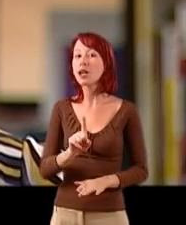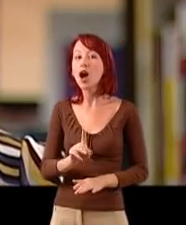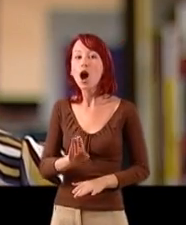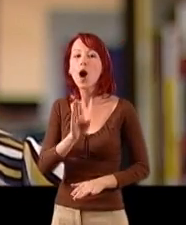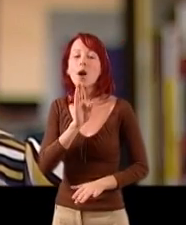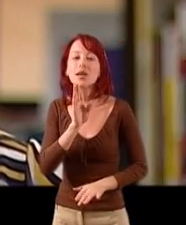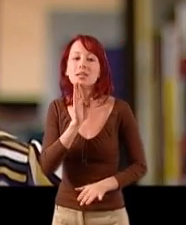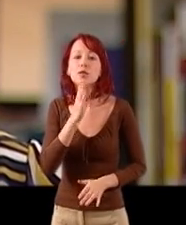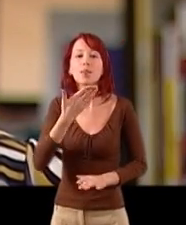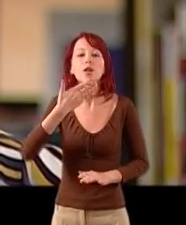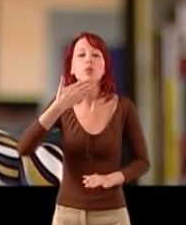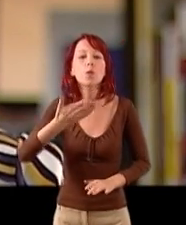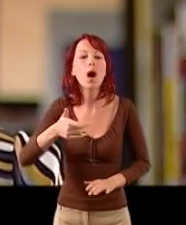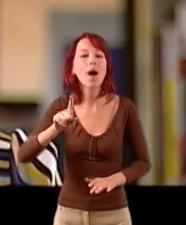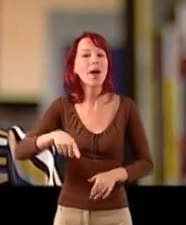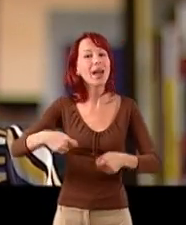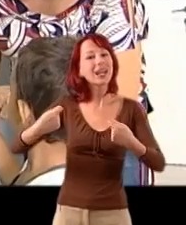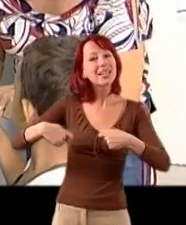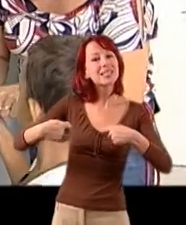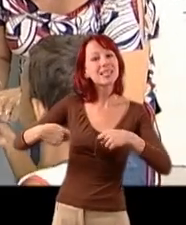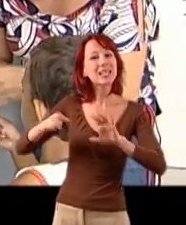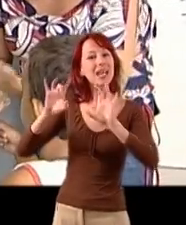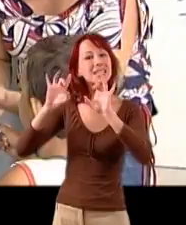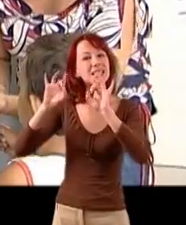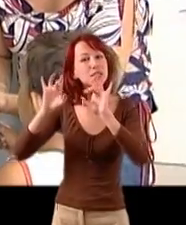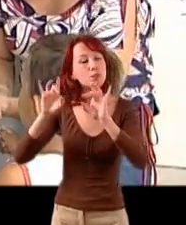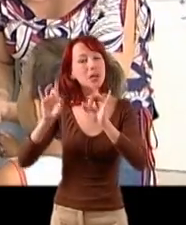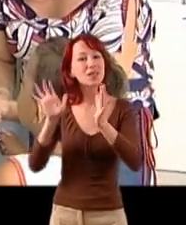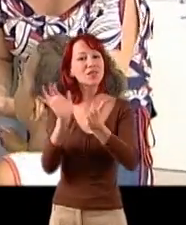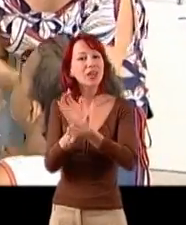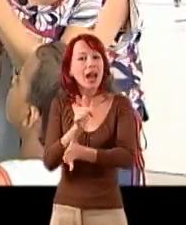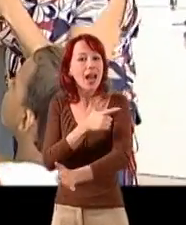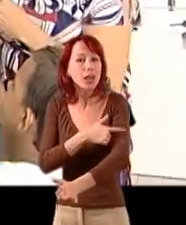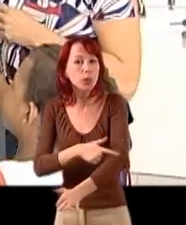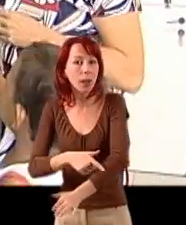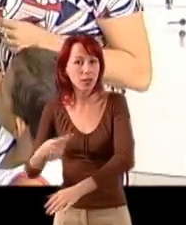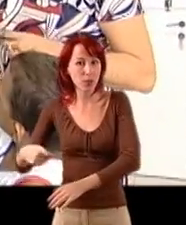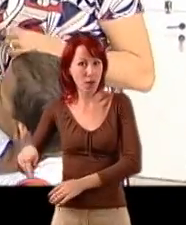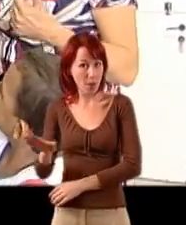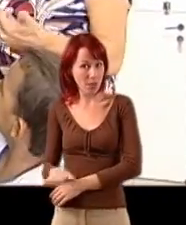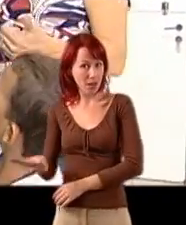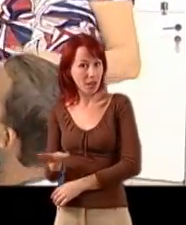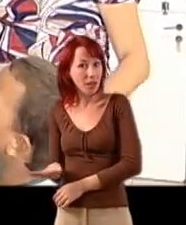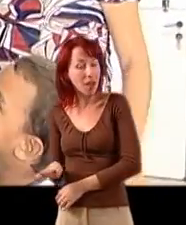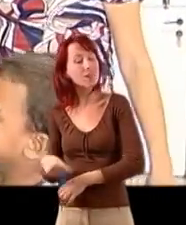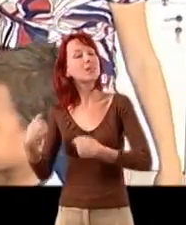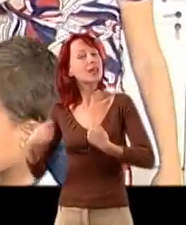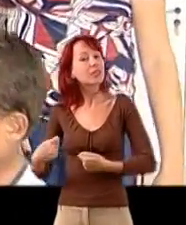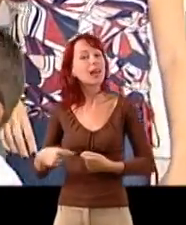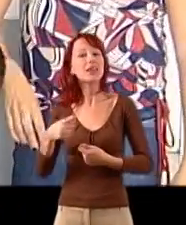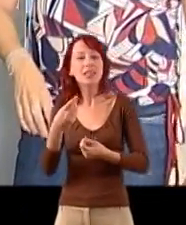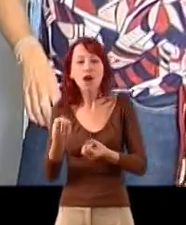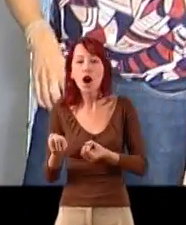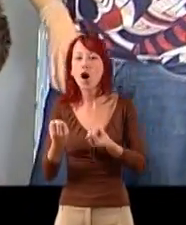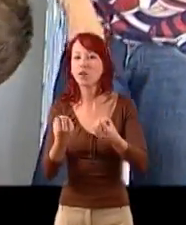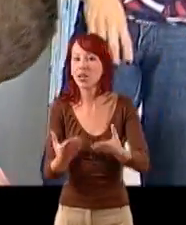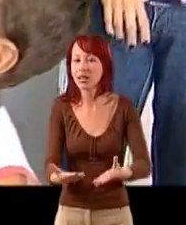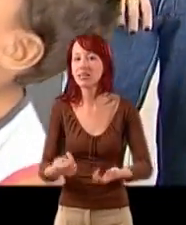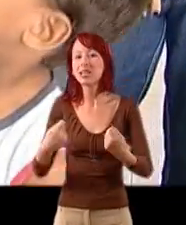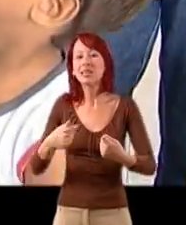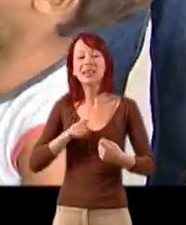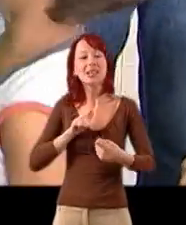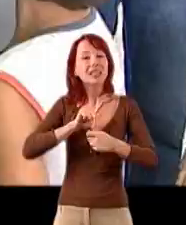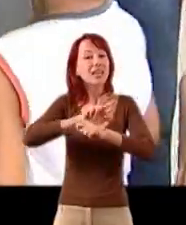conhecimento das necessidades específicas e das necessidades educacionais especiais dessa criança tem que ser disponibilizado, tem que